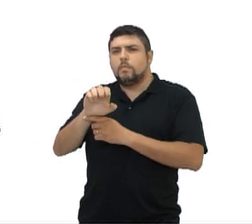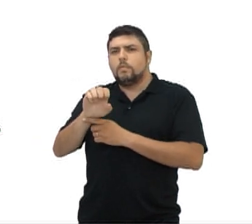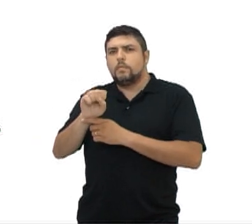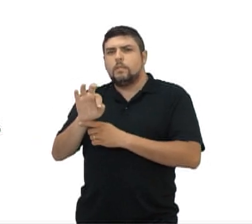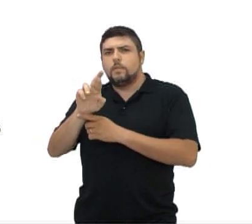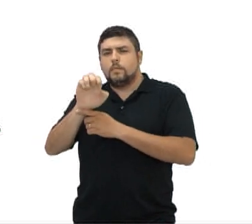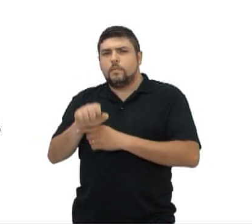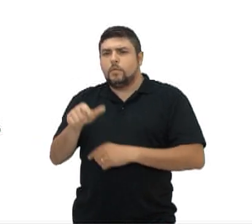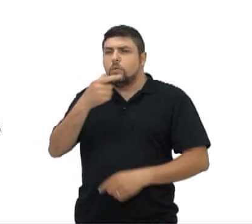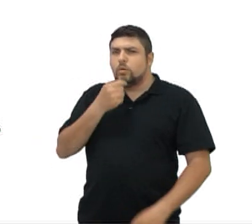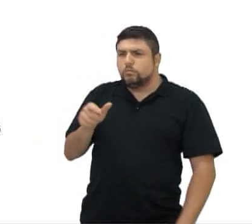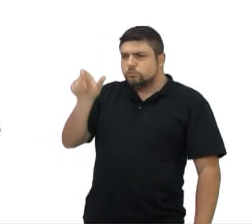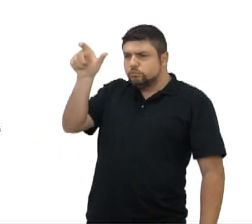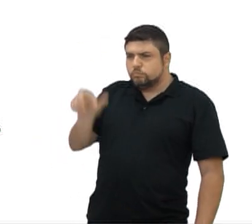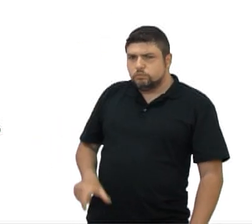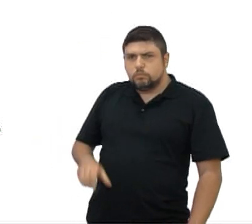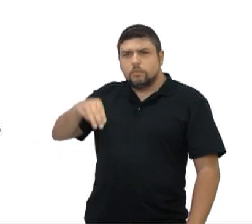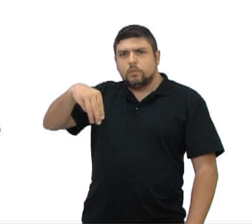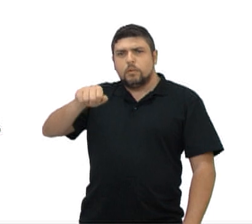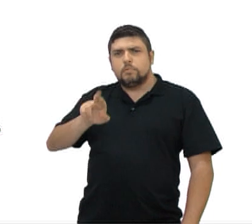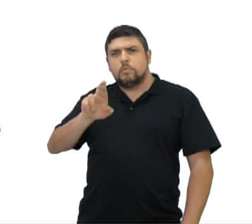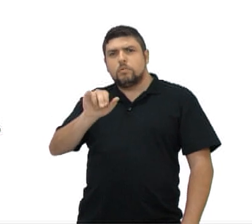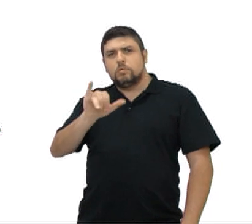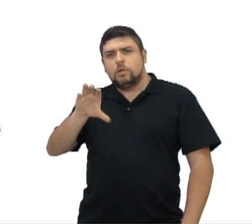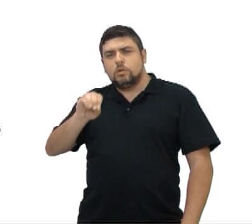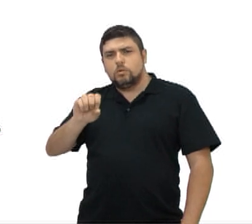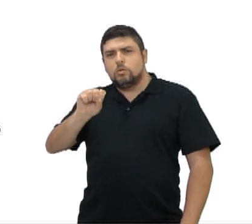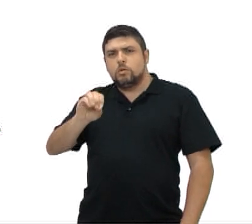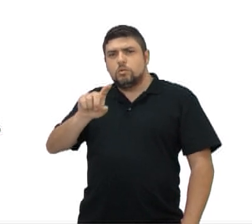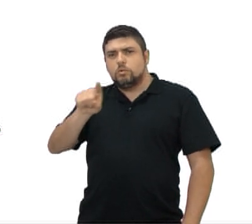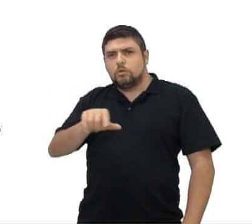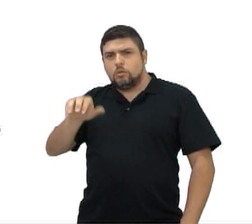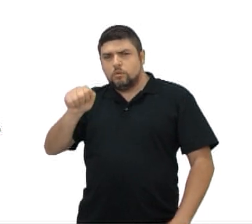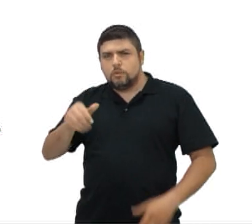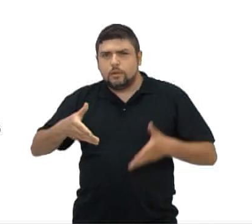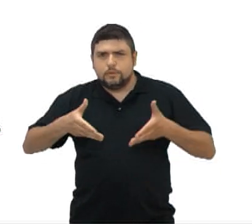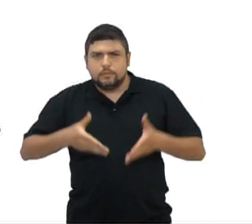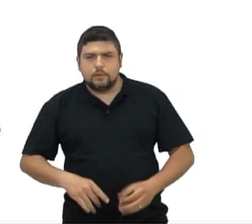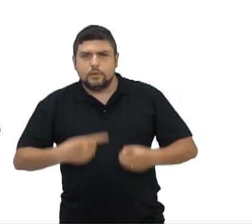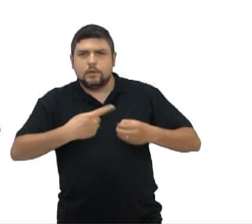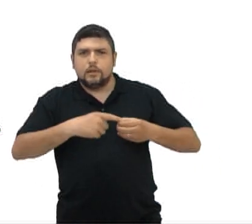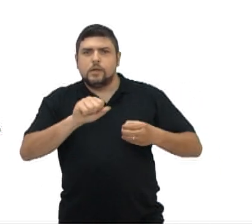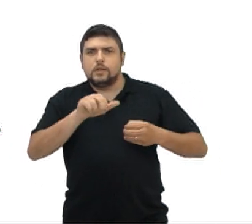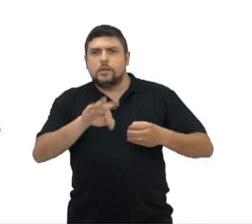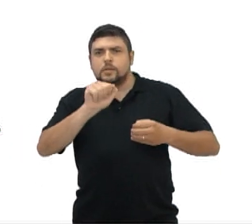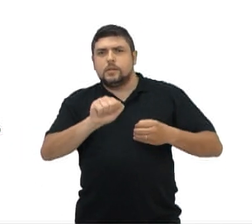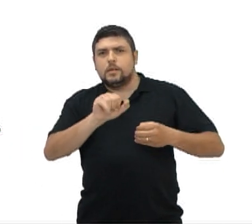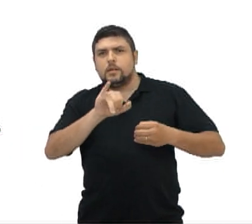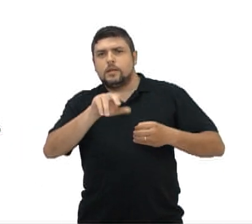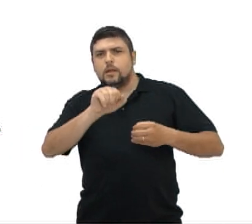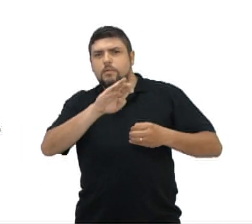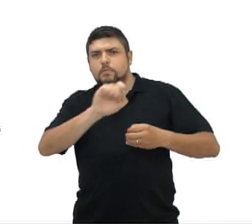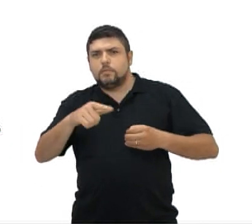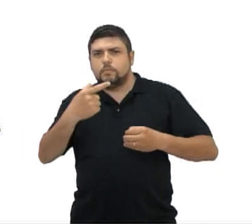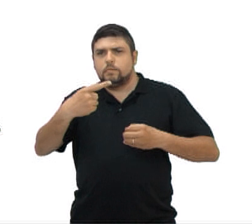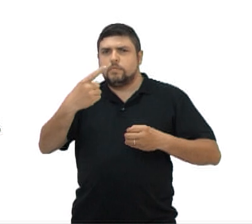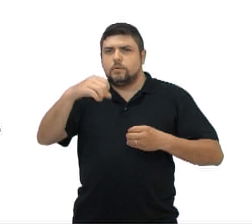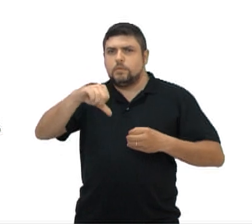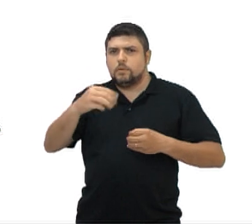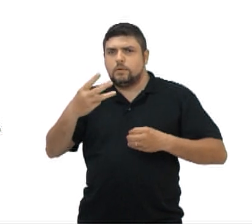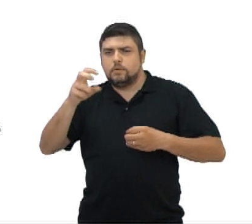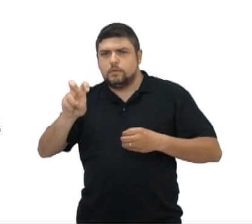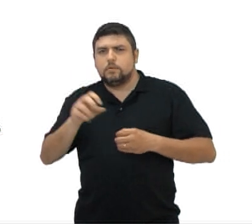nasceu na cidade de Santa Isabel em 1935. Enquanto estudava, trabalhou em diversos meios de comunicação,